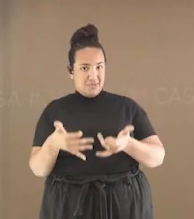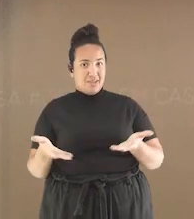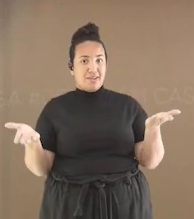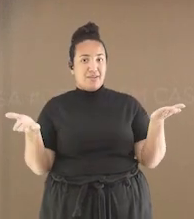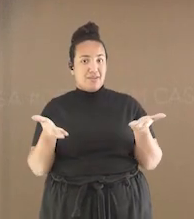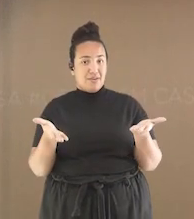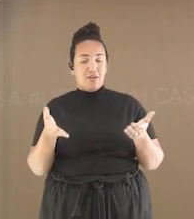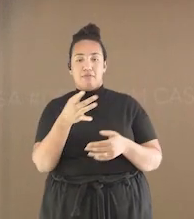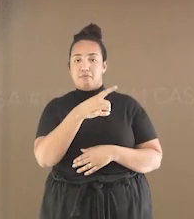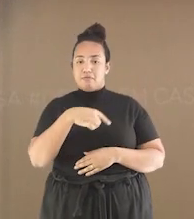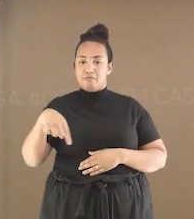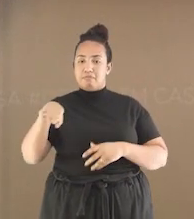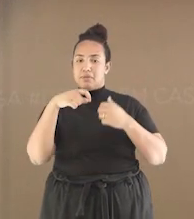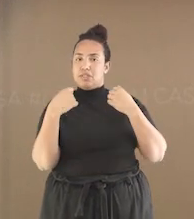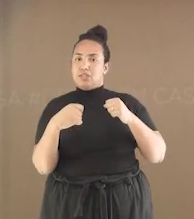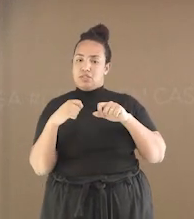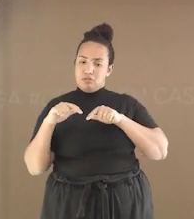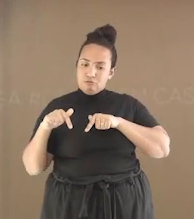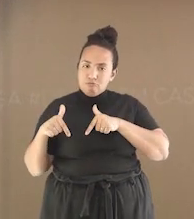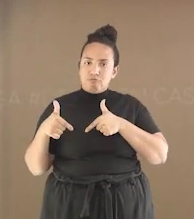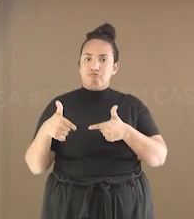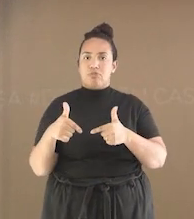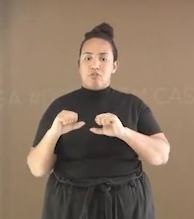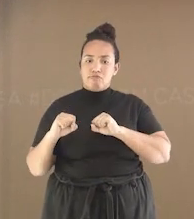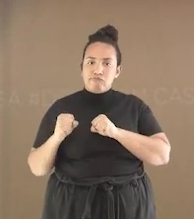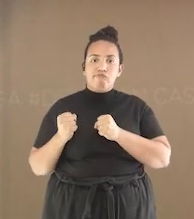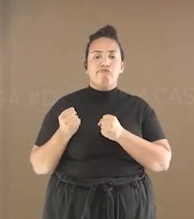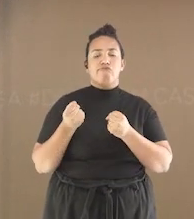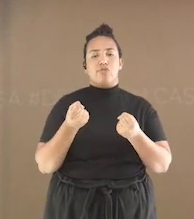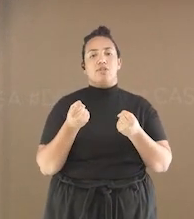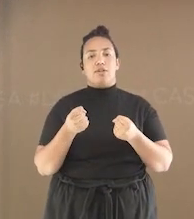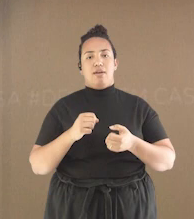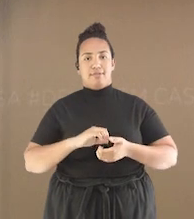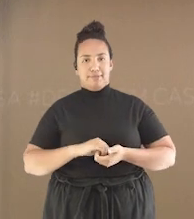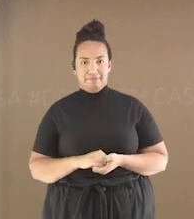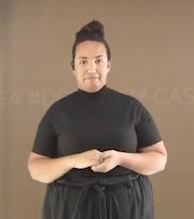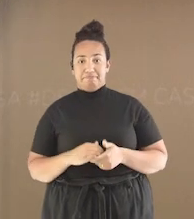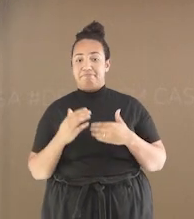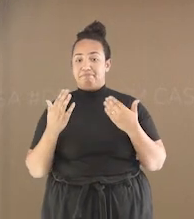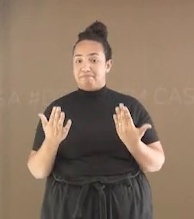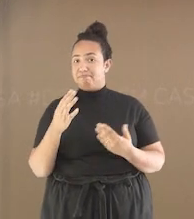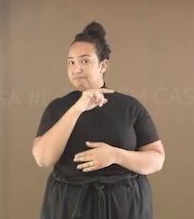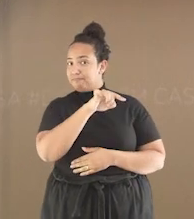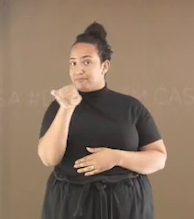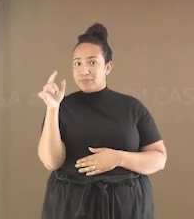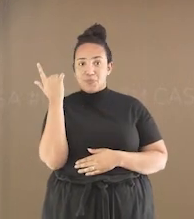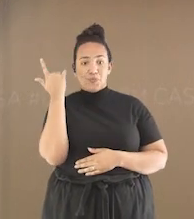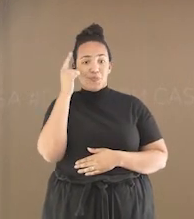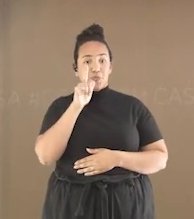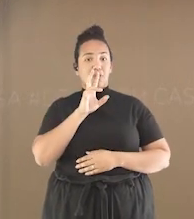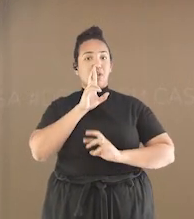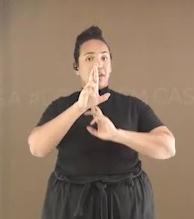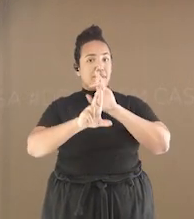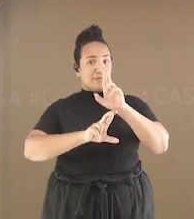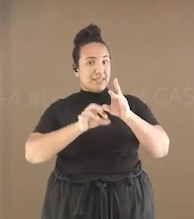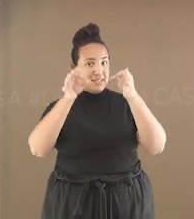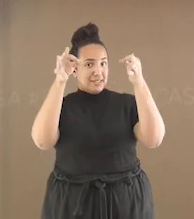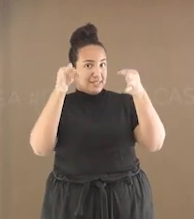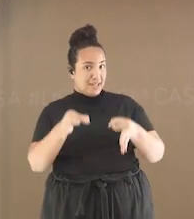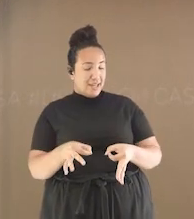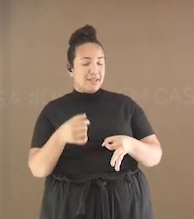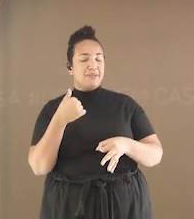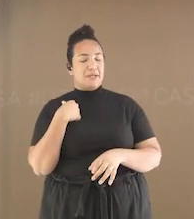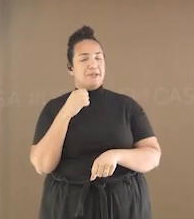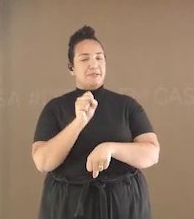vocês, é se esforçar e fazer o que precisa ser feito. E aí, conseguiram acertar todas as questões?